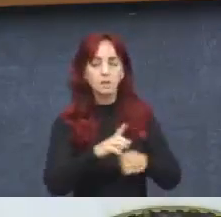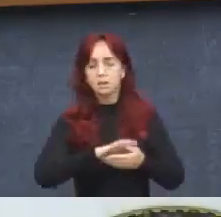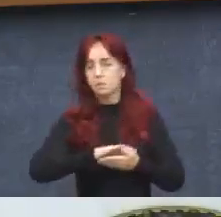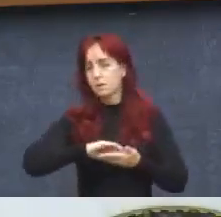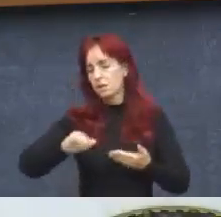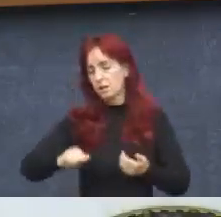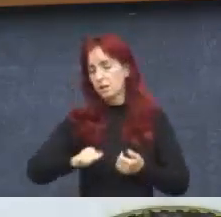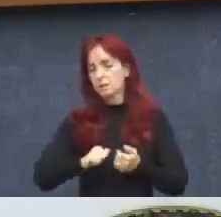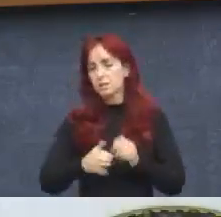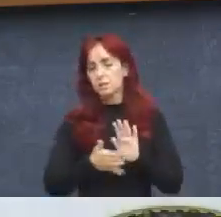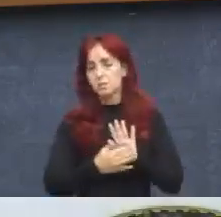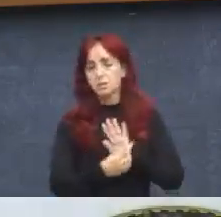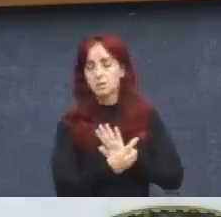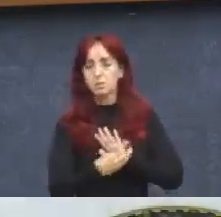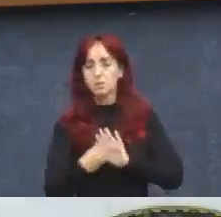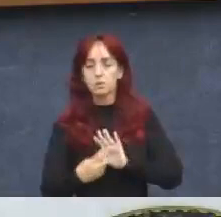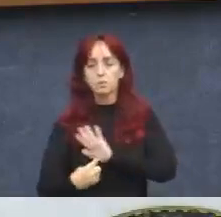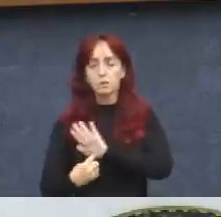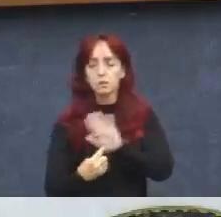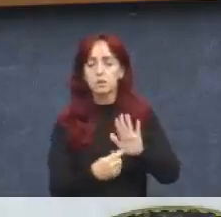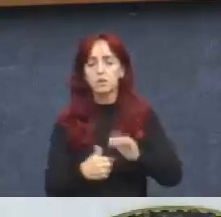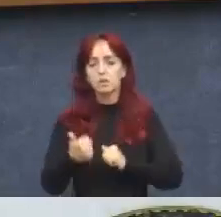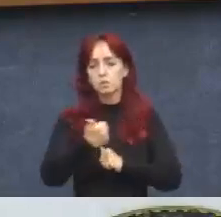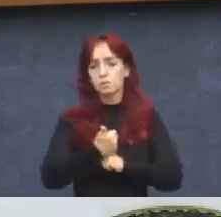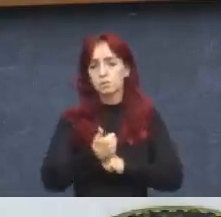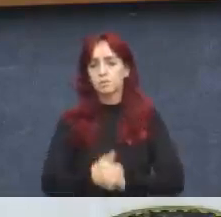com apresentação de subemenda.